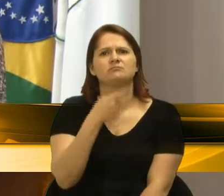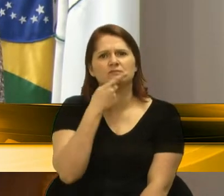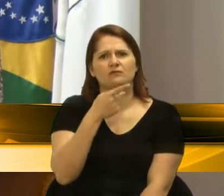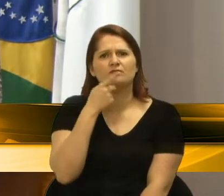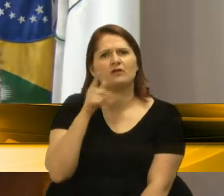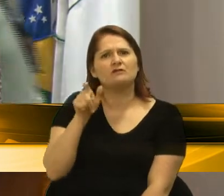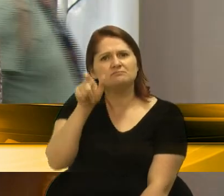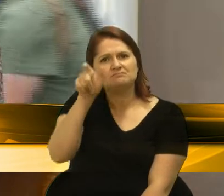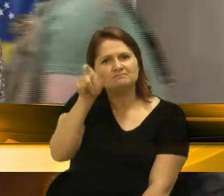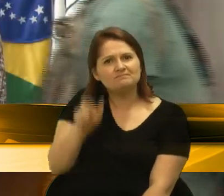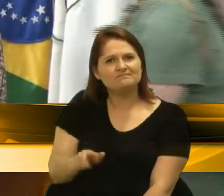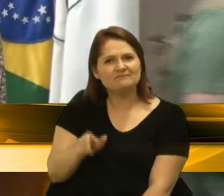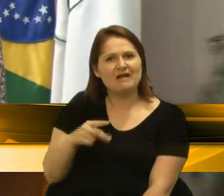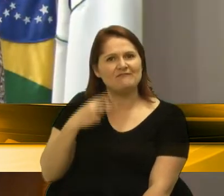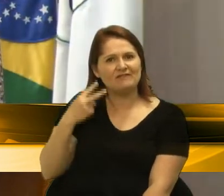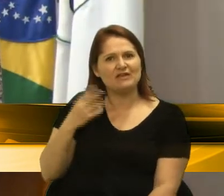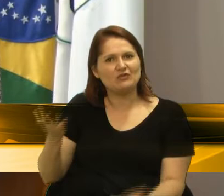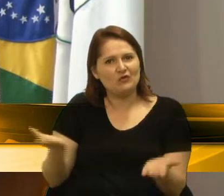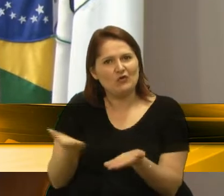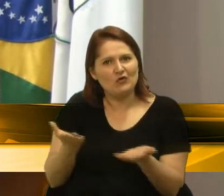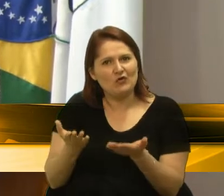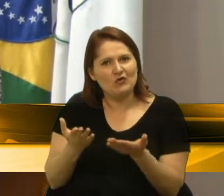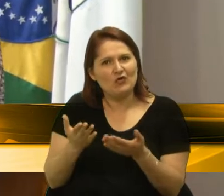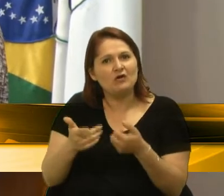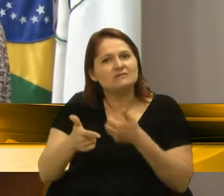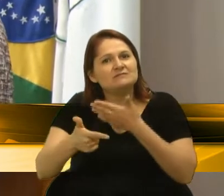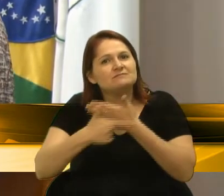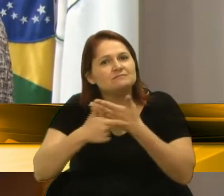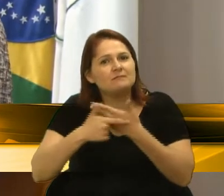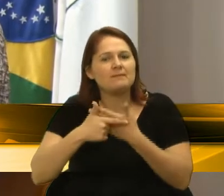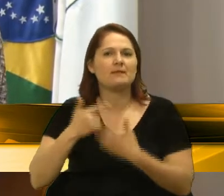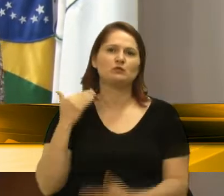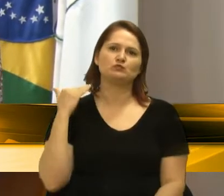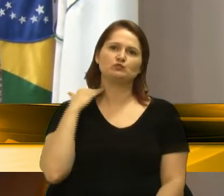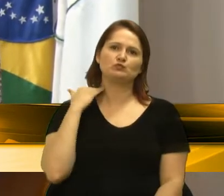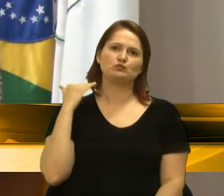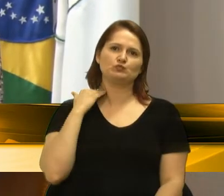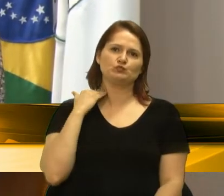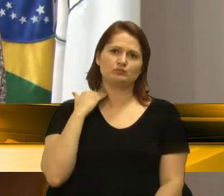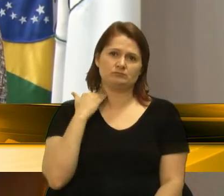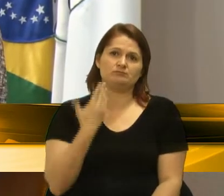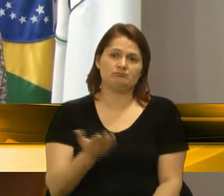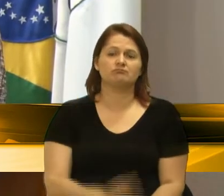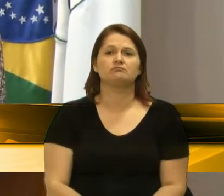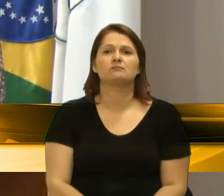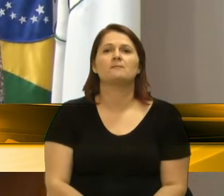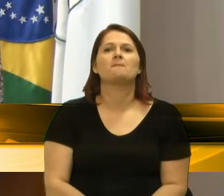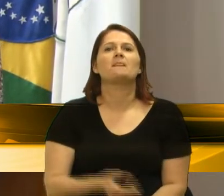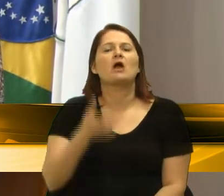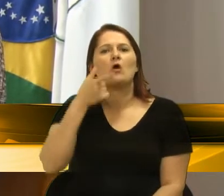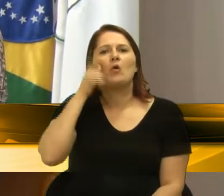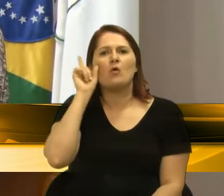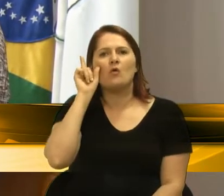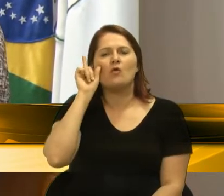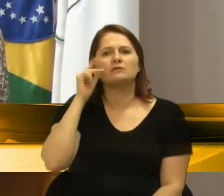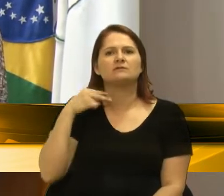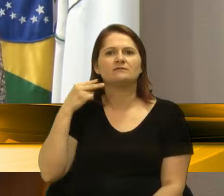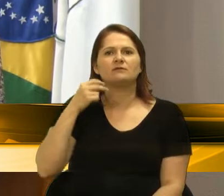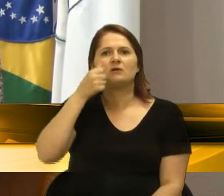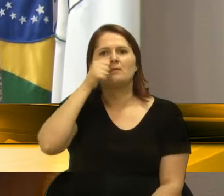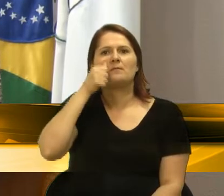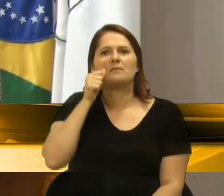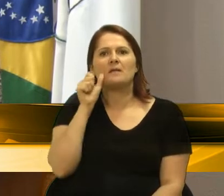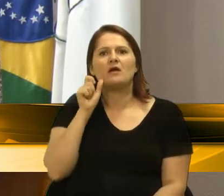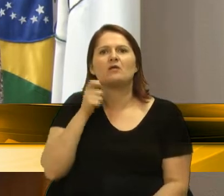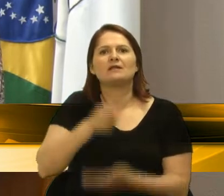de juízes. O que levou hoje a vereadora Paula a tentar explicar